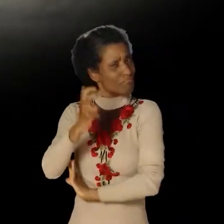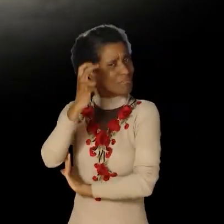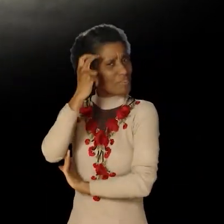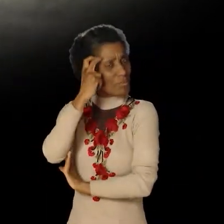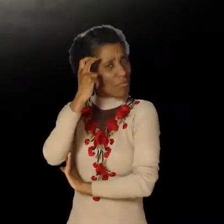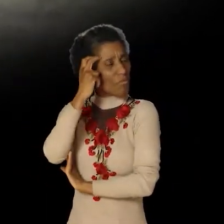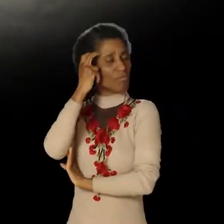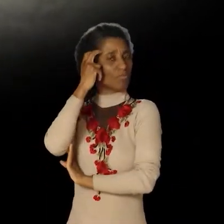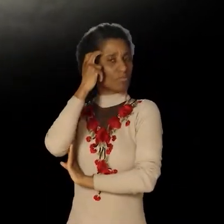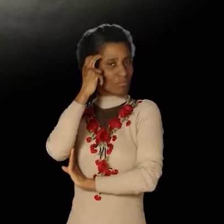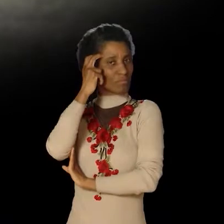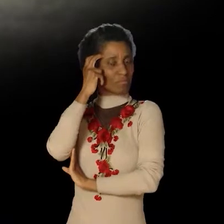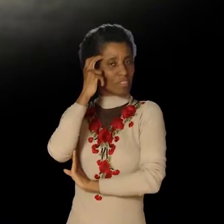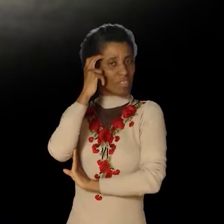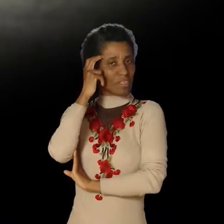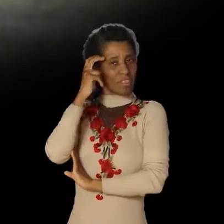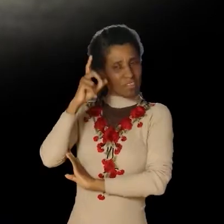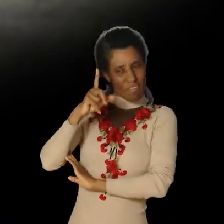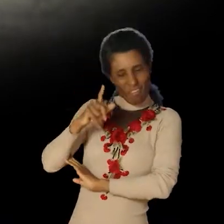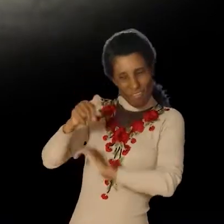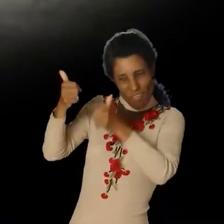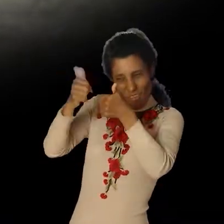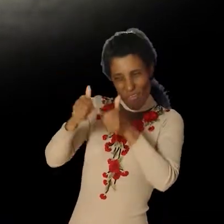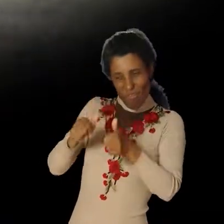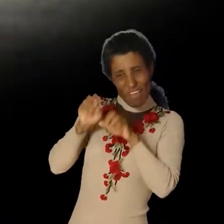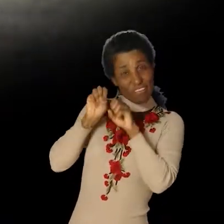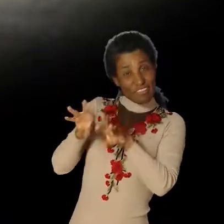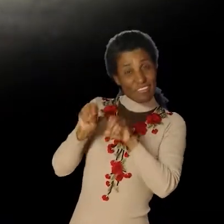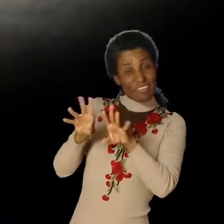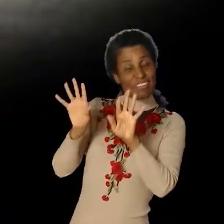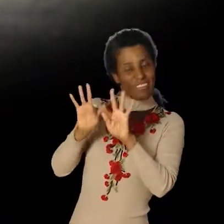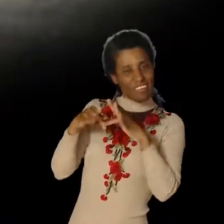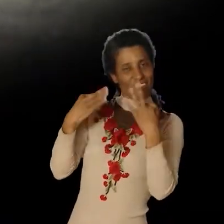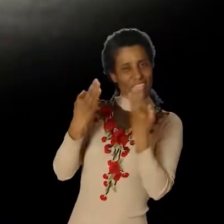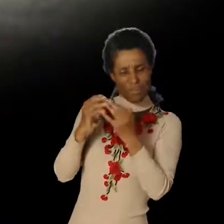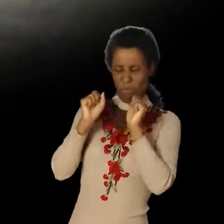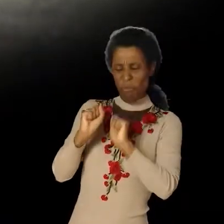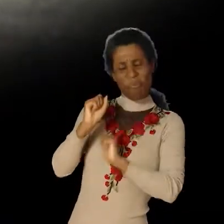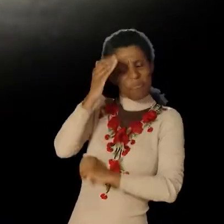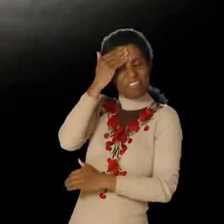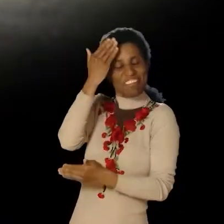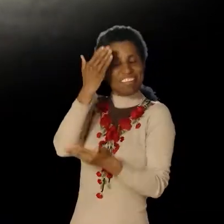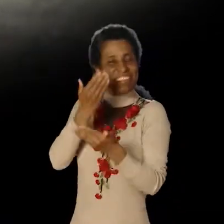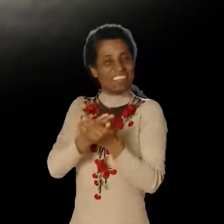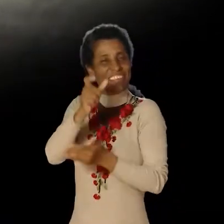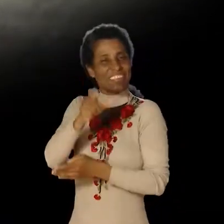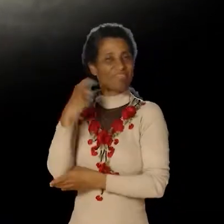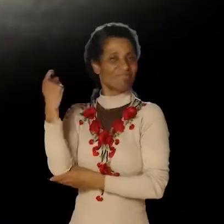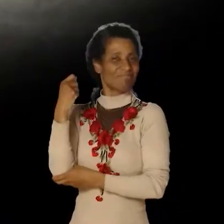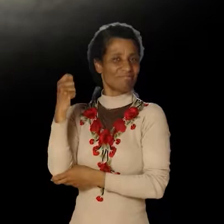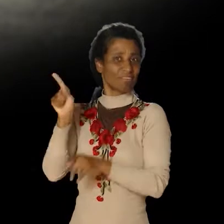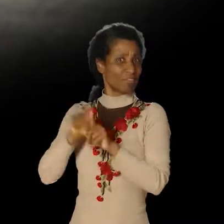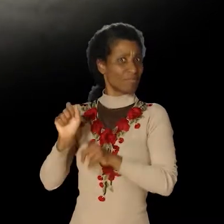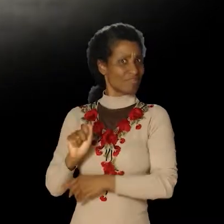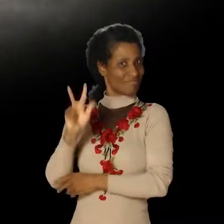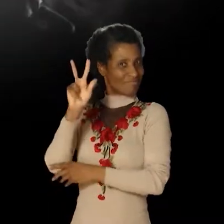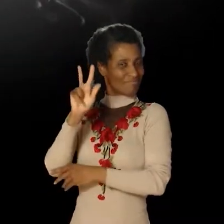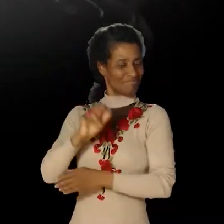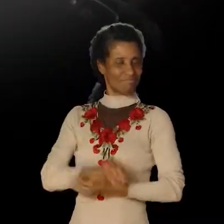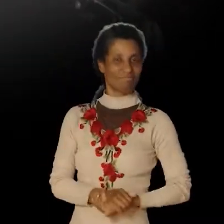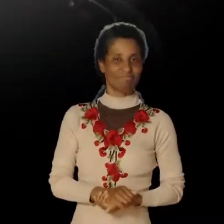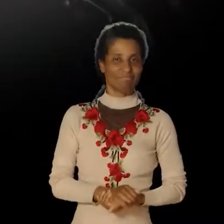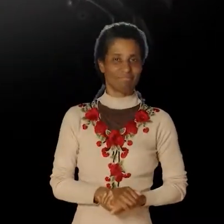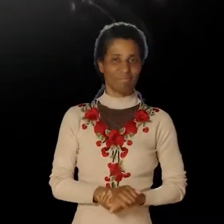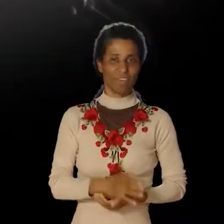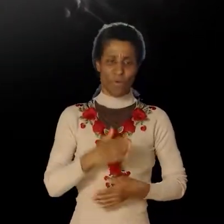cultura de passar uma imagem para a família de credibilidade, de valores. Eu